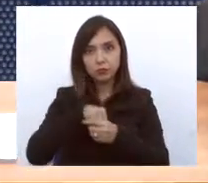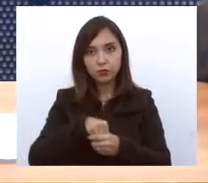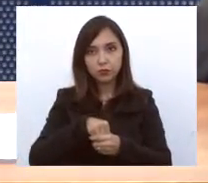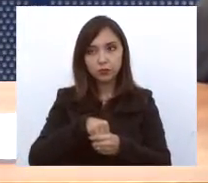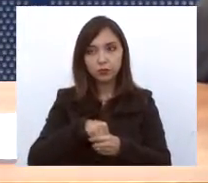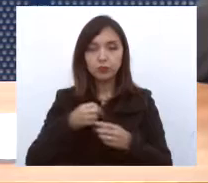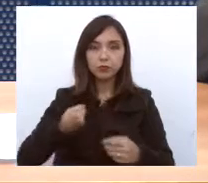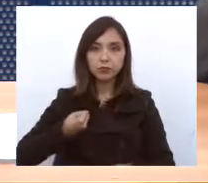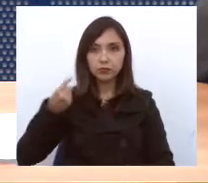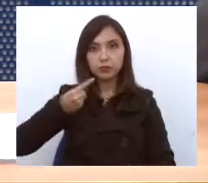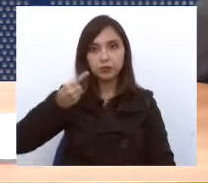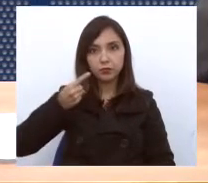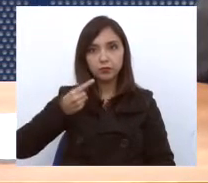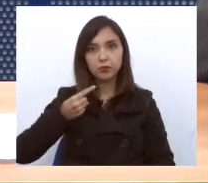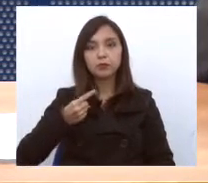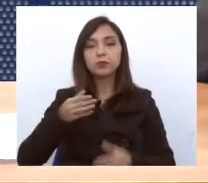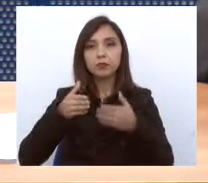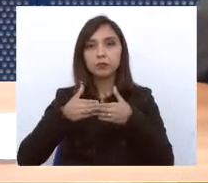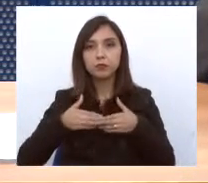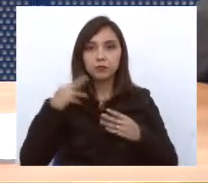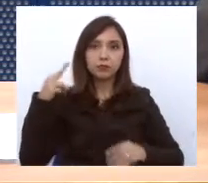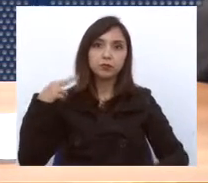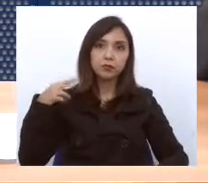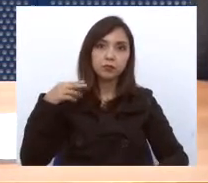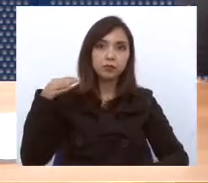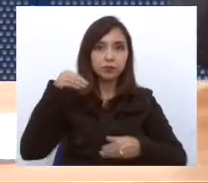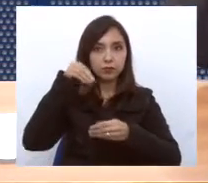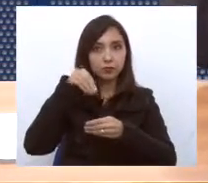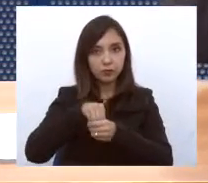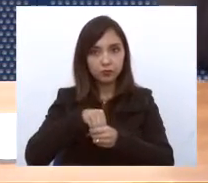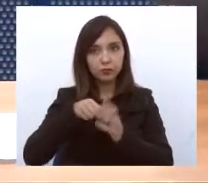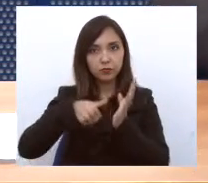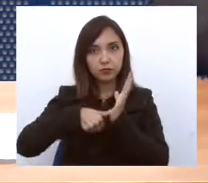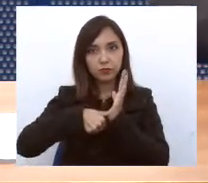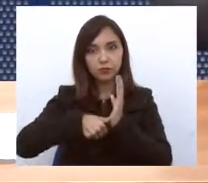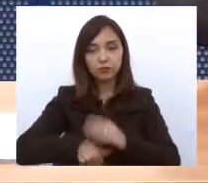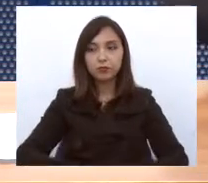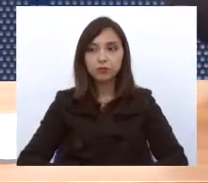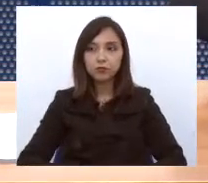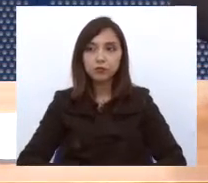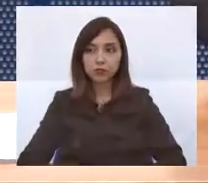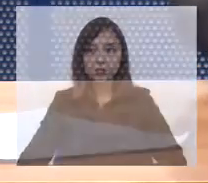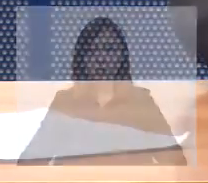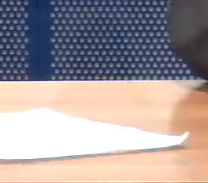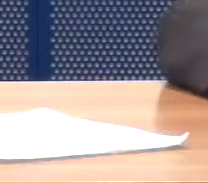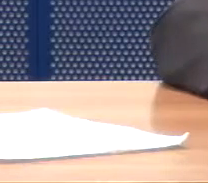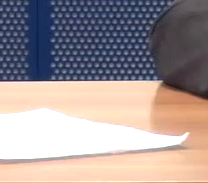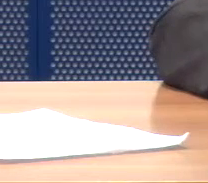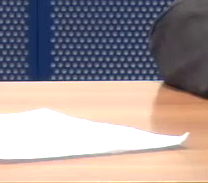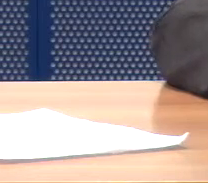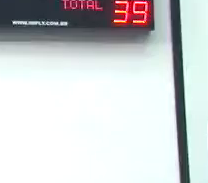primeiramente, ao substitutivo número 1. Solicito aos senhores vereadores que utilizem os terminais para o voto eletrônico.